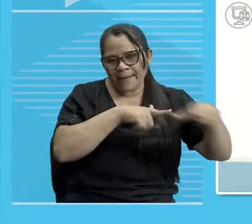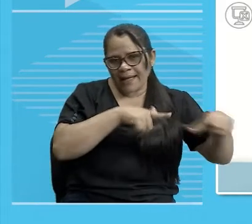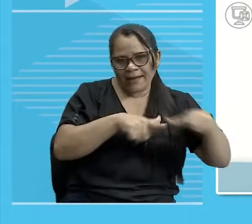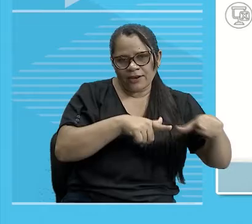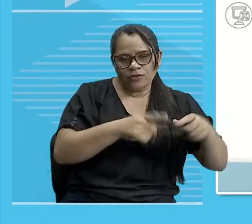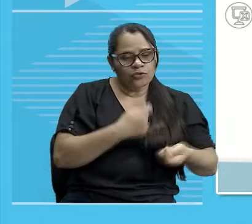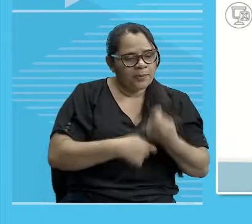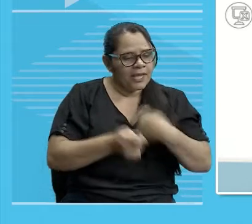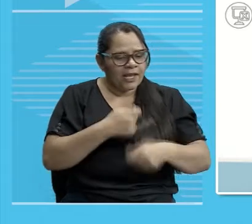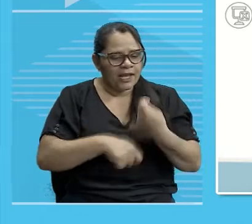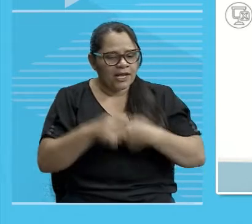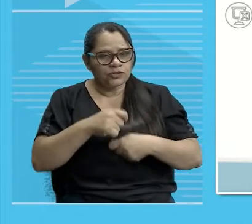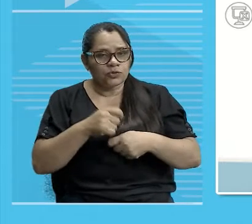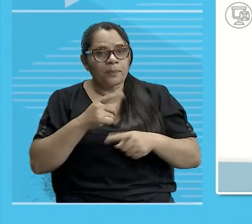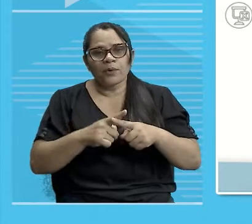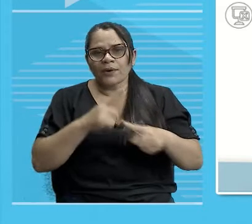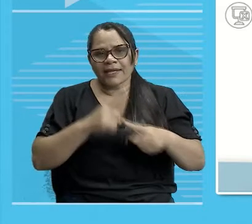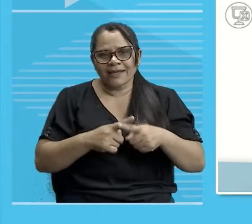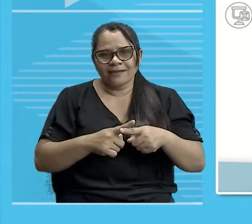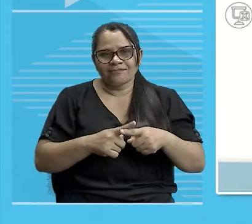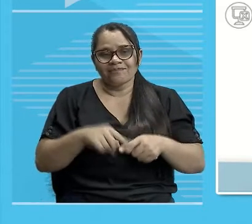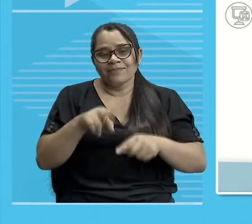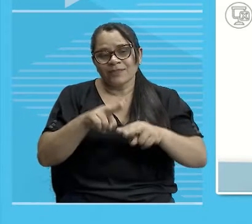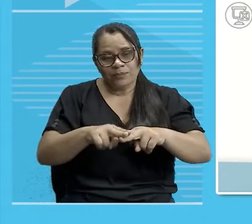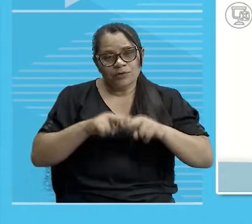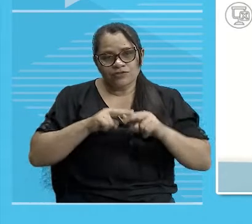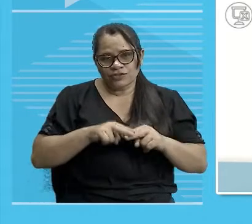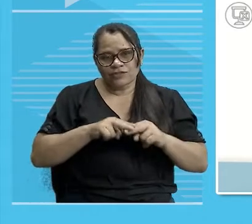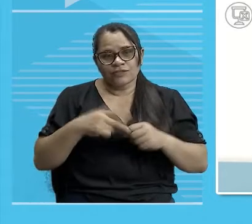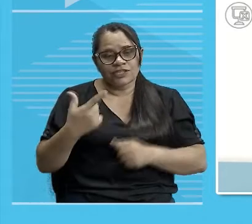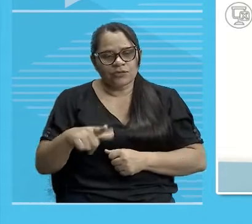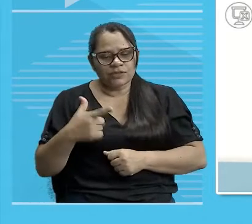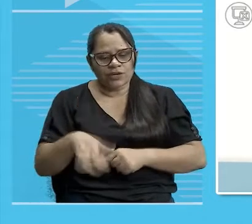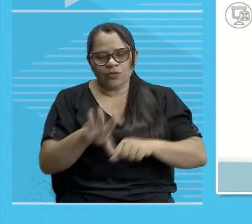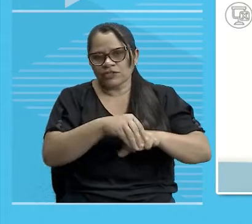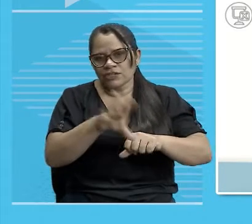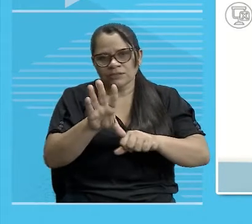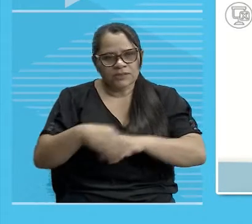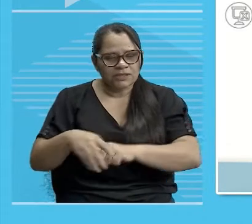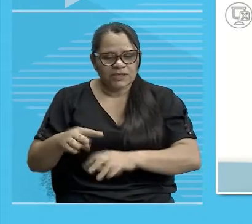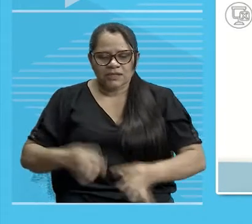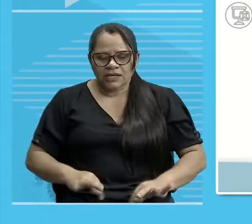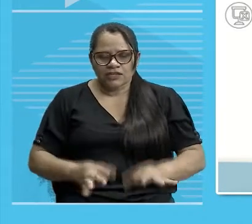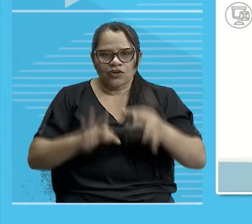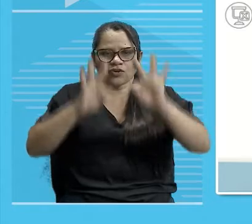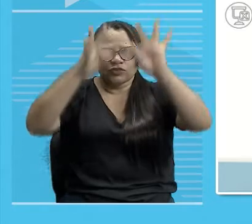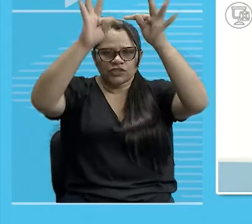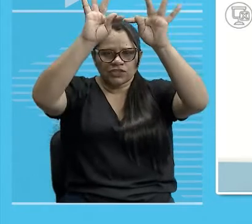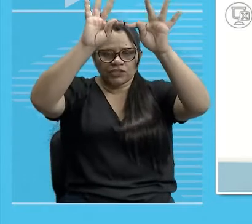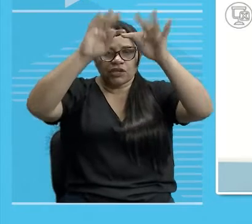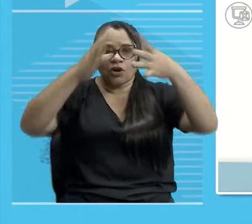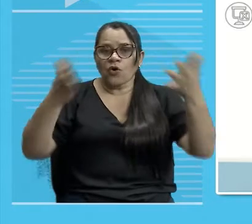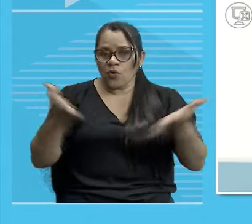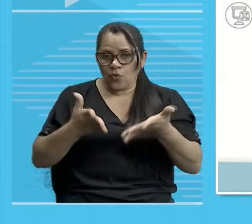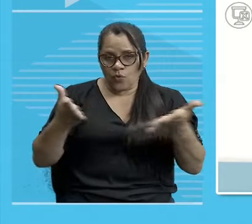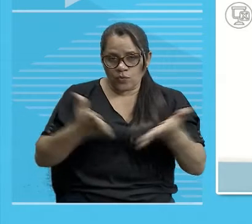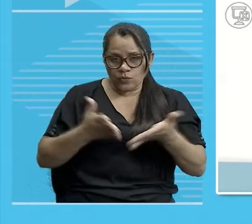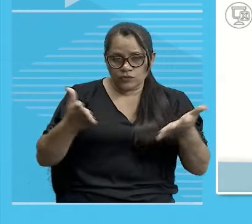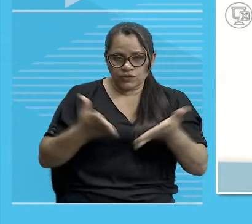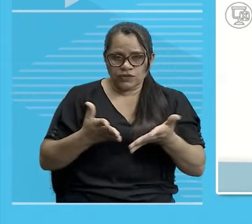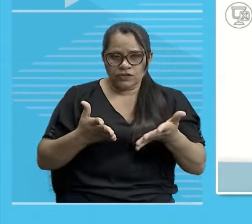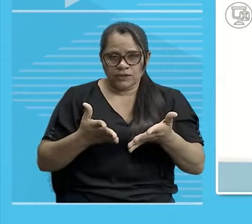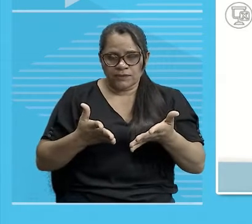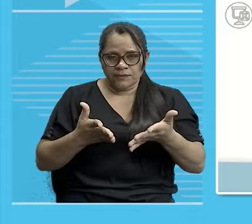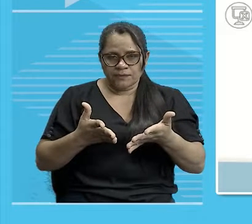conhecimento tecnológico porque hoje com Automação as máquinas estão assumindo em pregos que